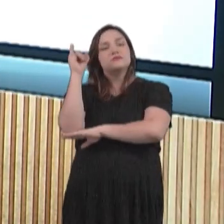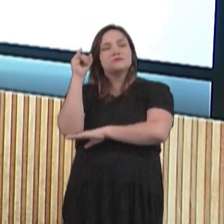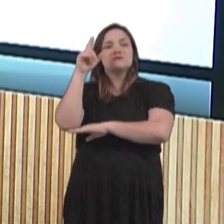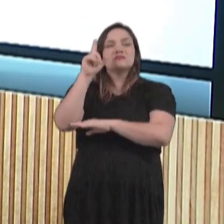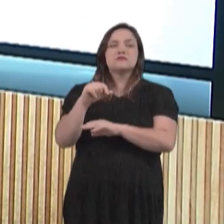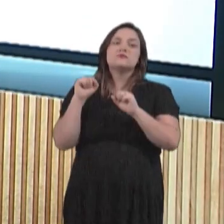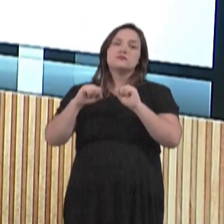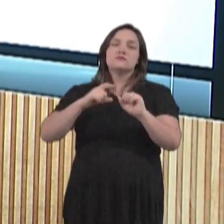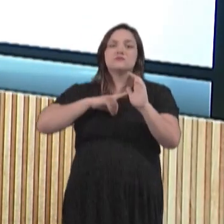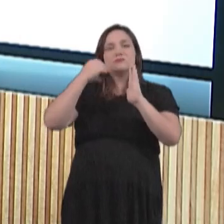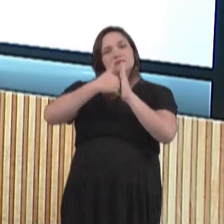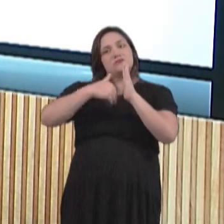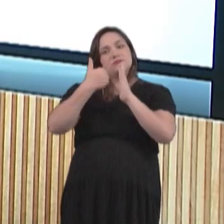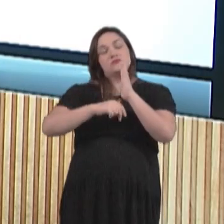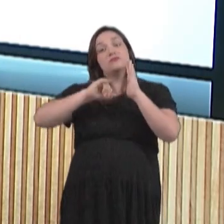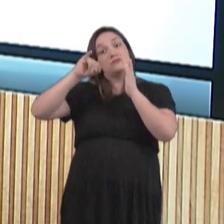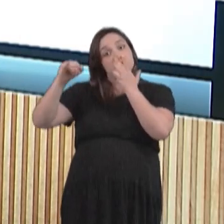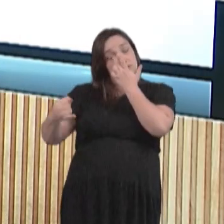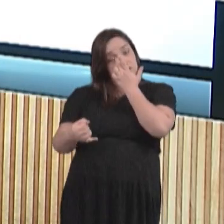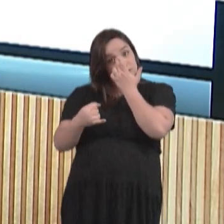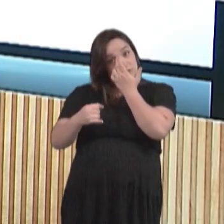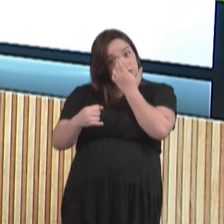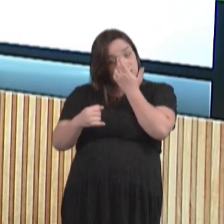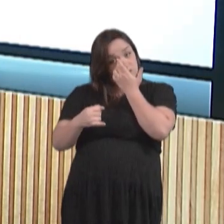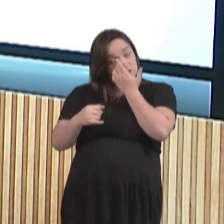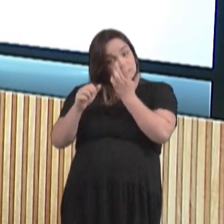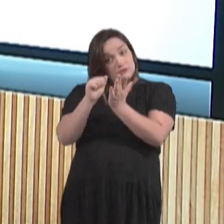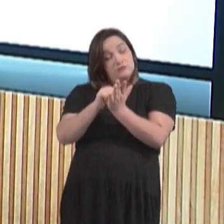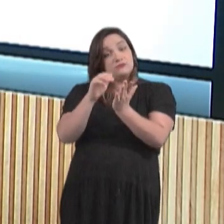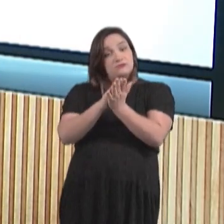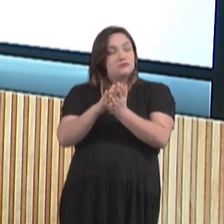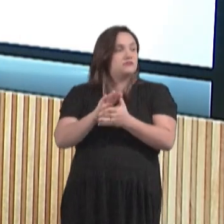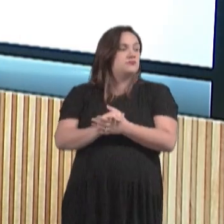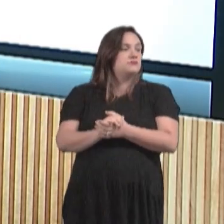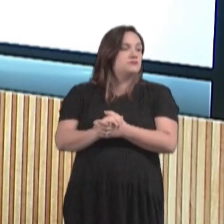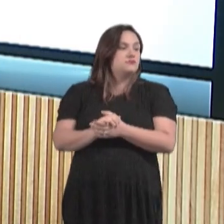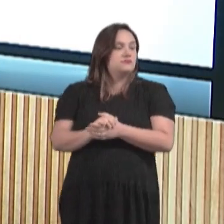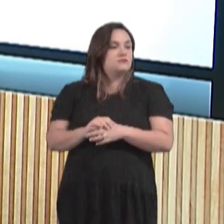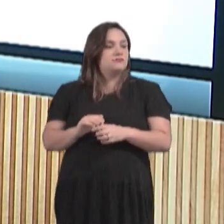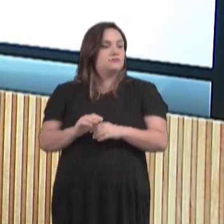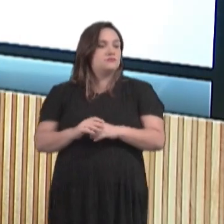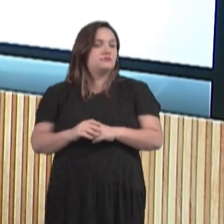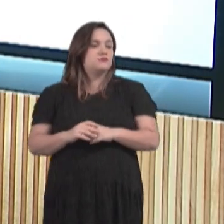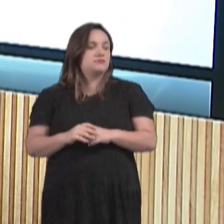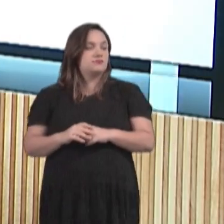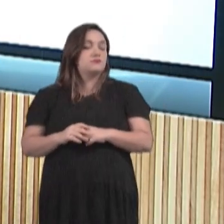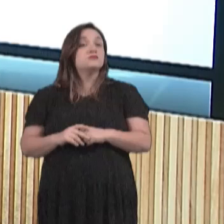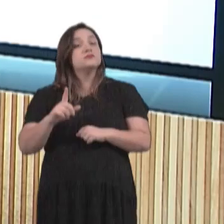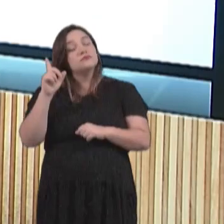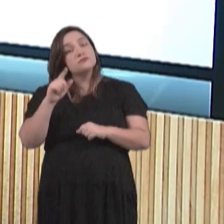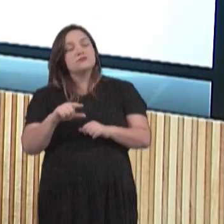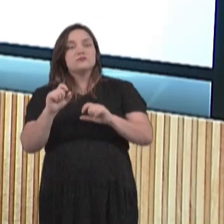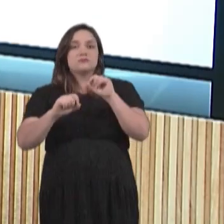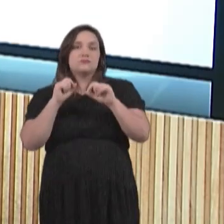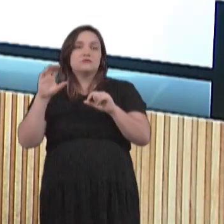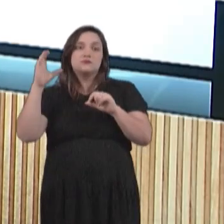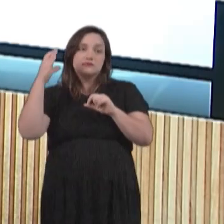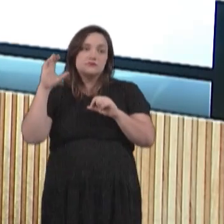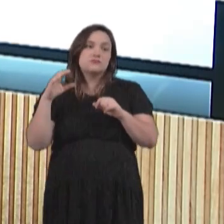possibilidade de desconto nos juros, nas multas, o parcelamento, utilização de eventuais créditos tributários para abater